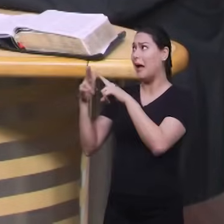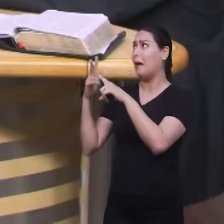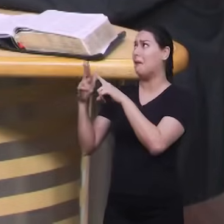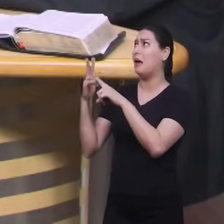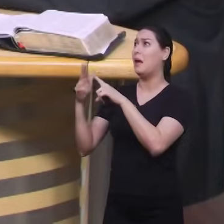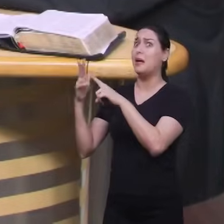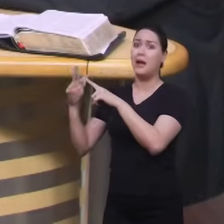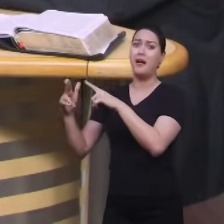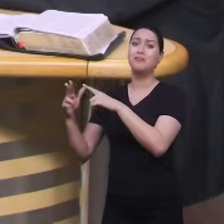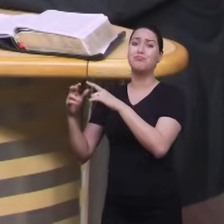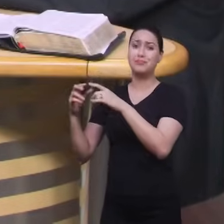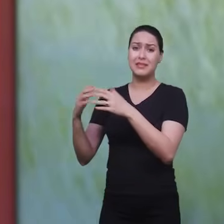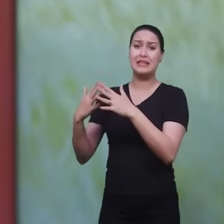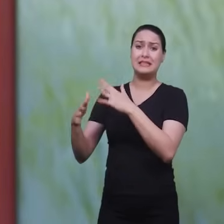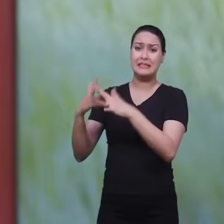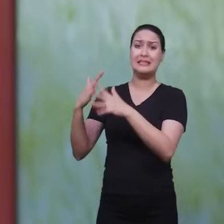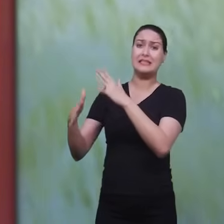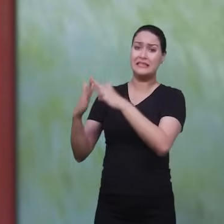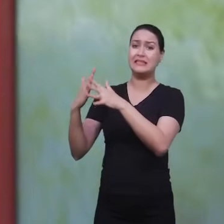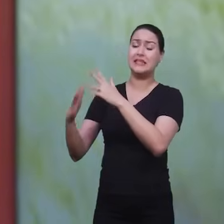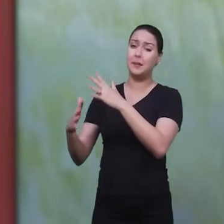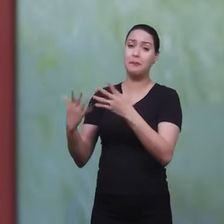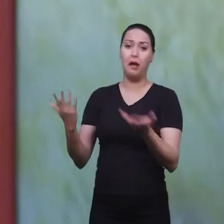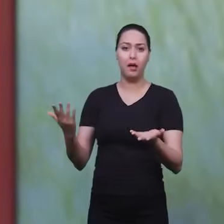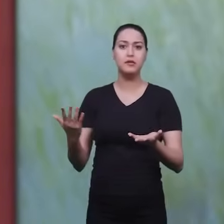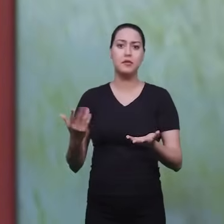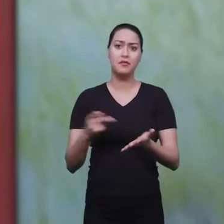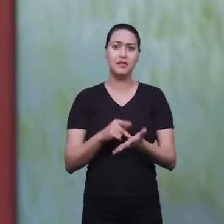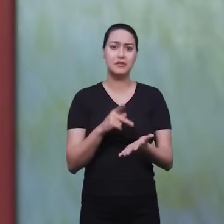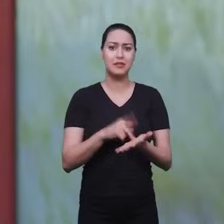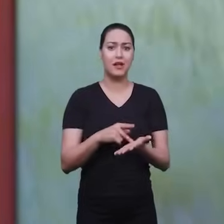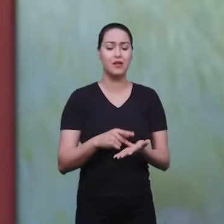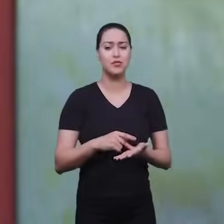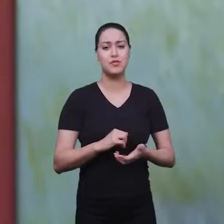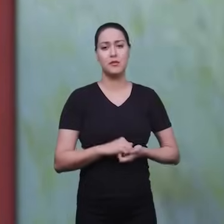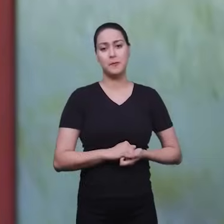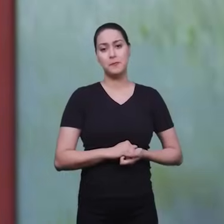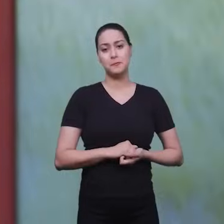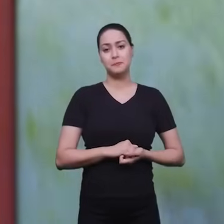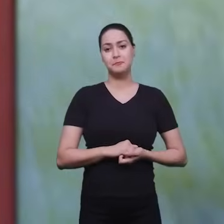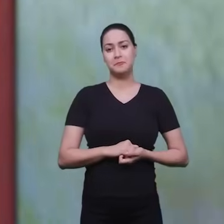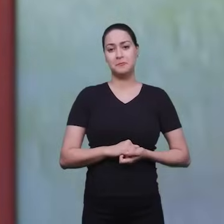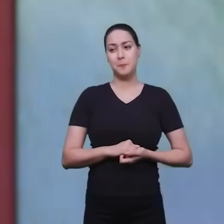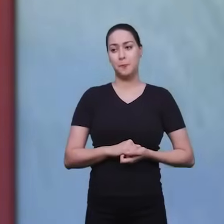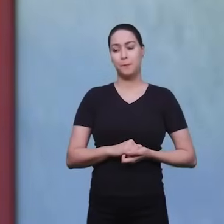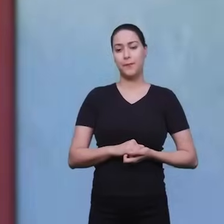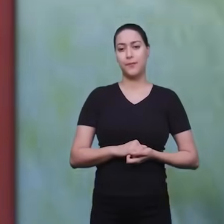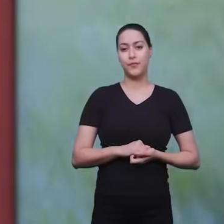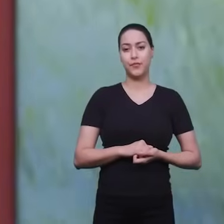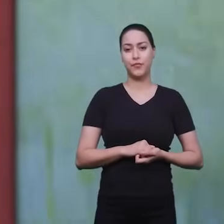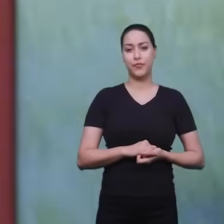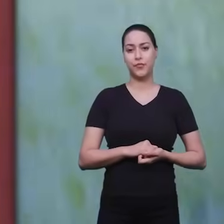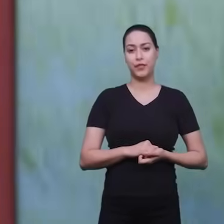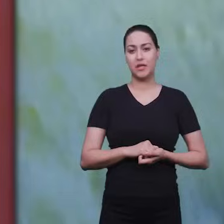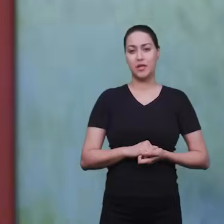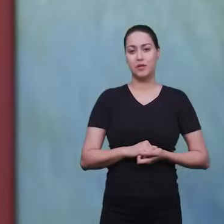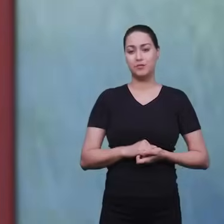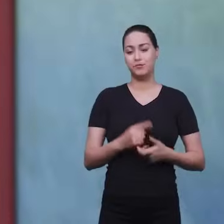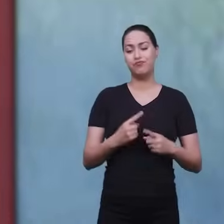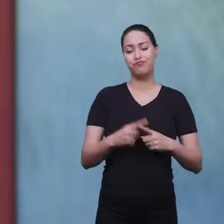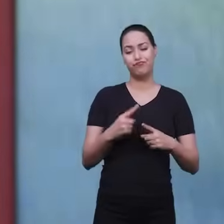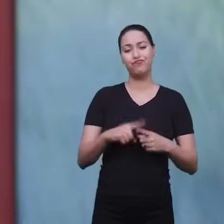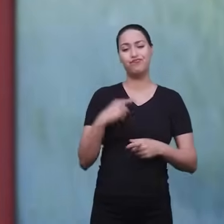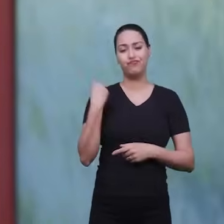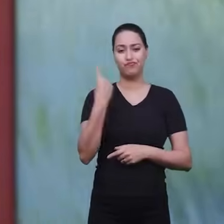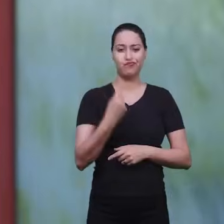espírito santo porque o espírito quer fazer uma coisa na igreja até mesmo os irmãos na obra e você às vezes coloca